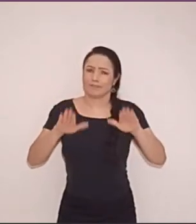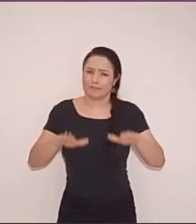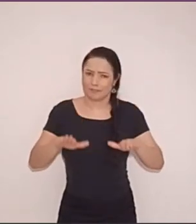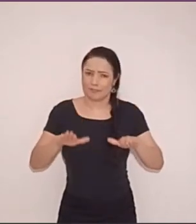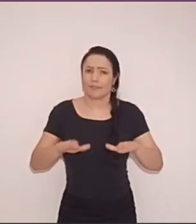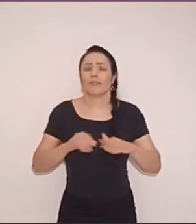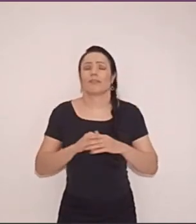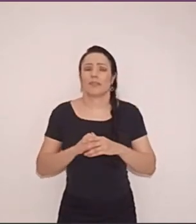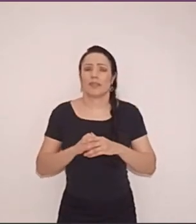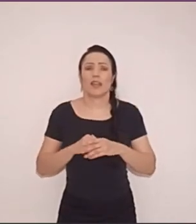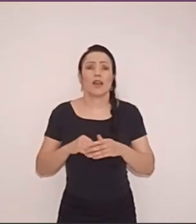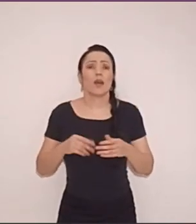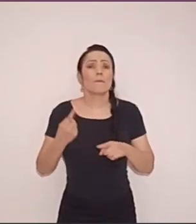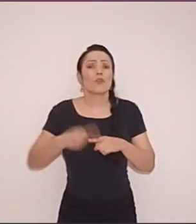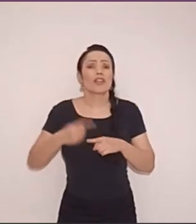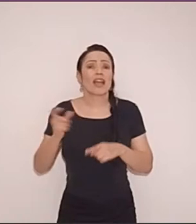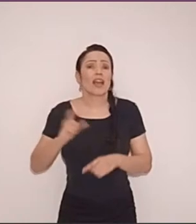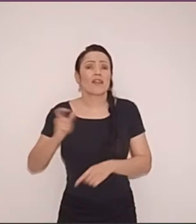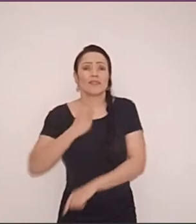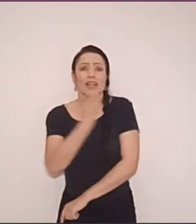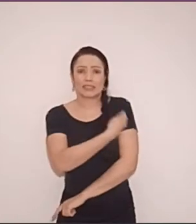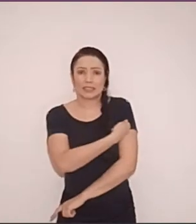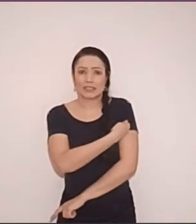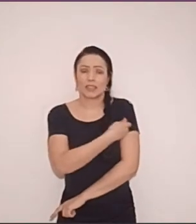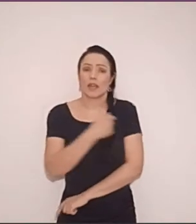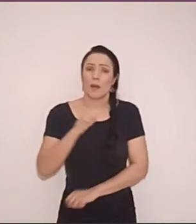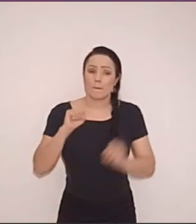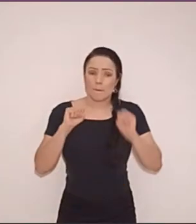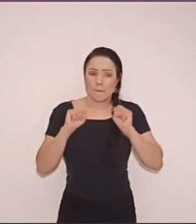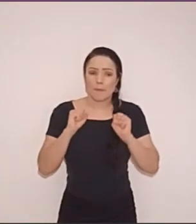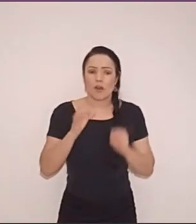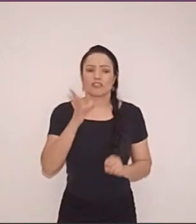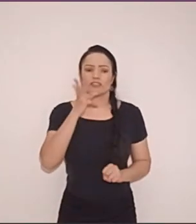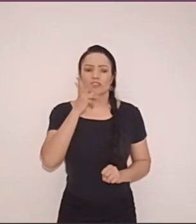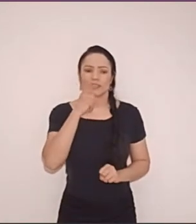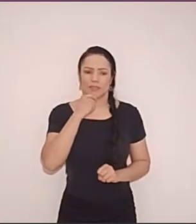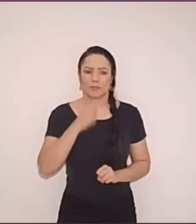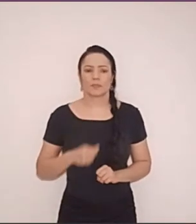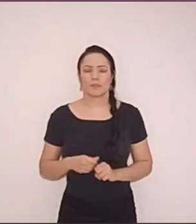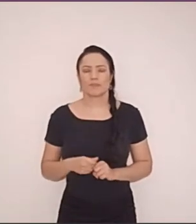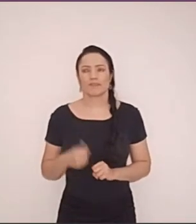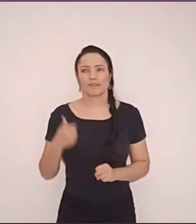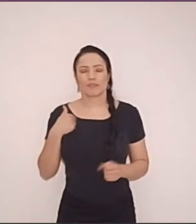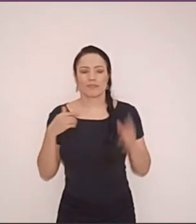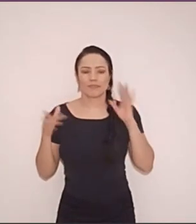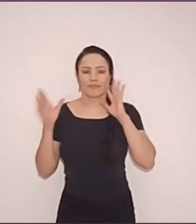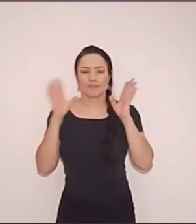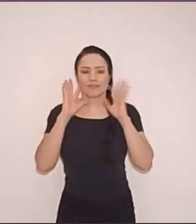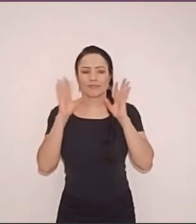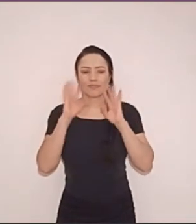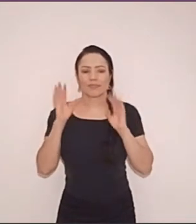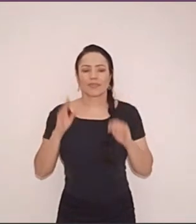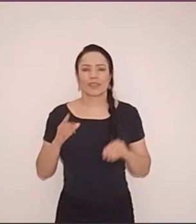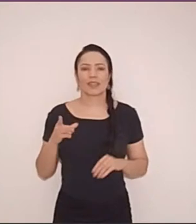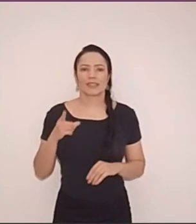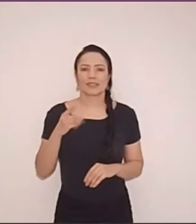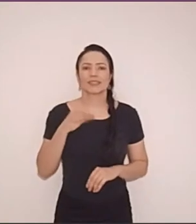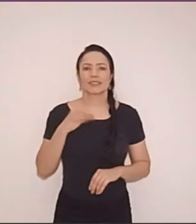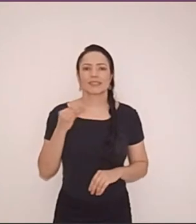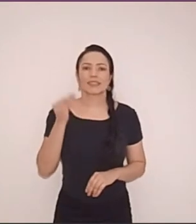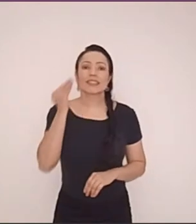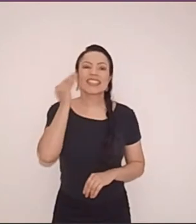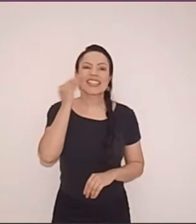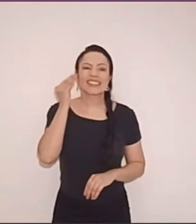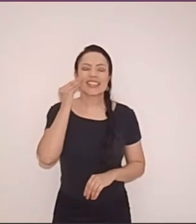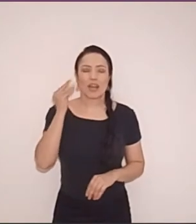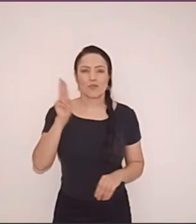até chegar a vacina para todo mundo e é algo que fica me cobrando e tentando utilizar e pensar